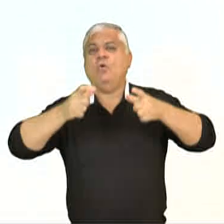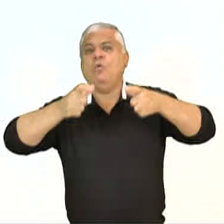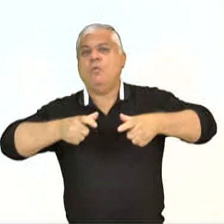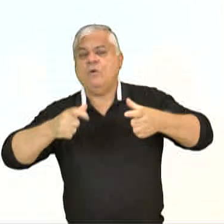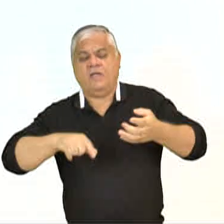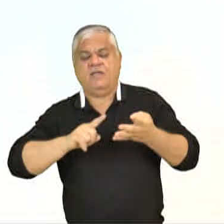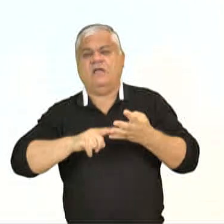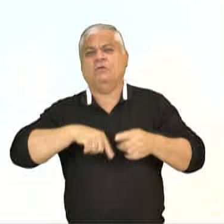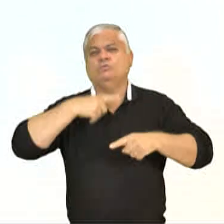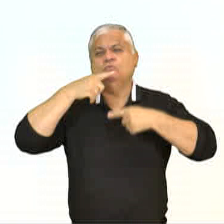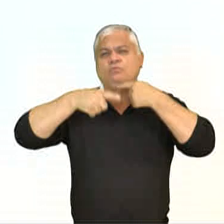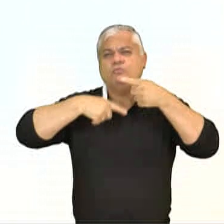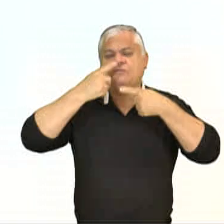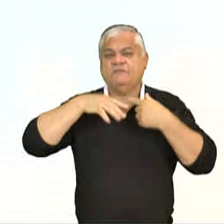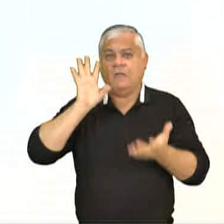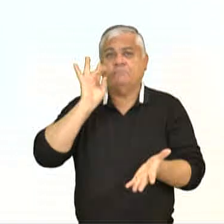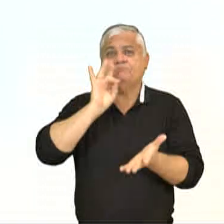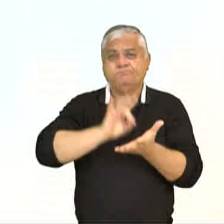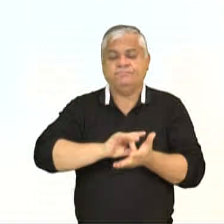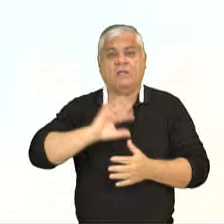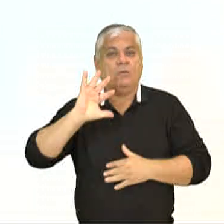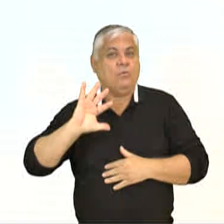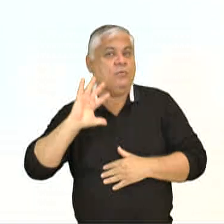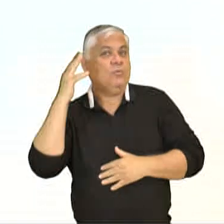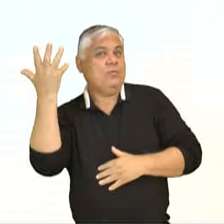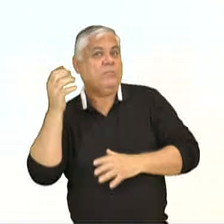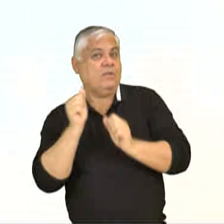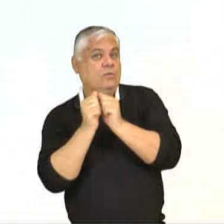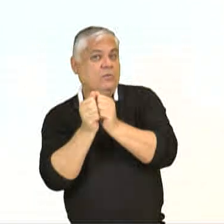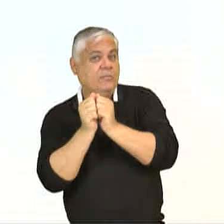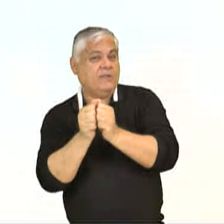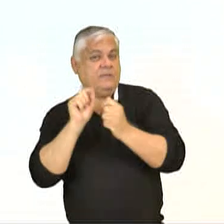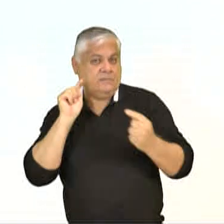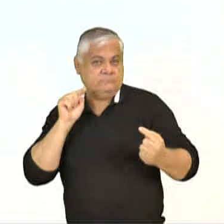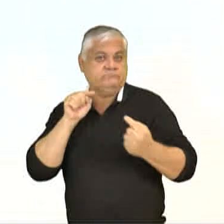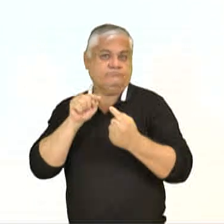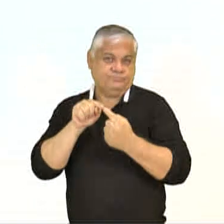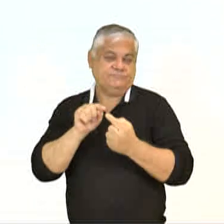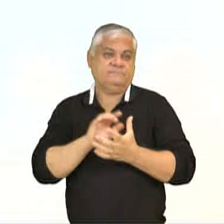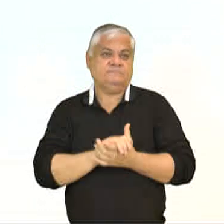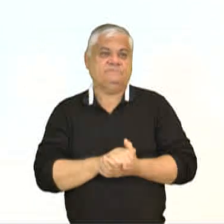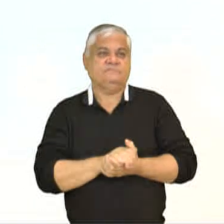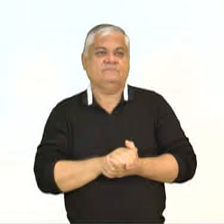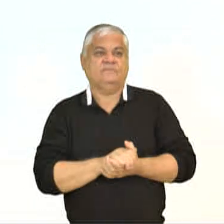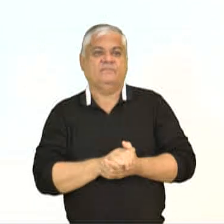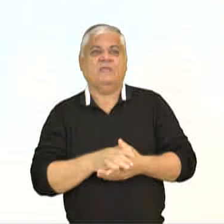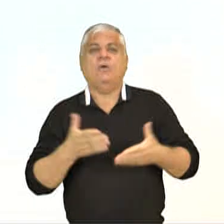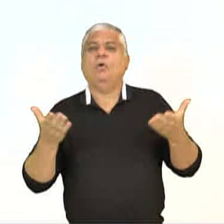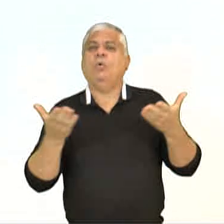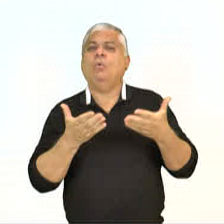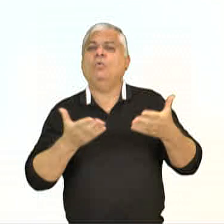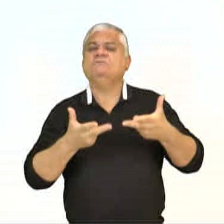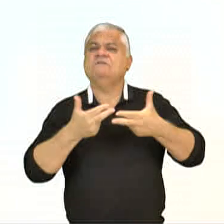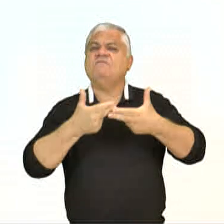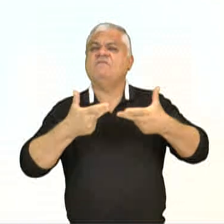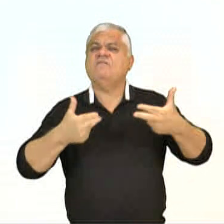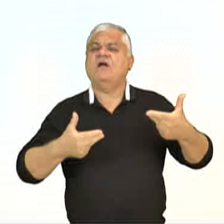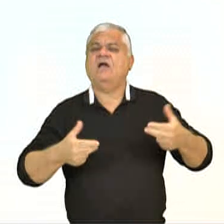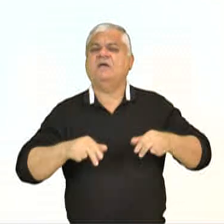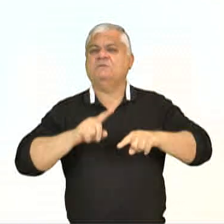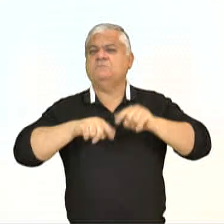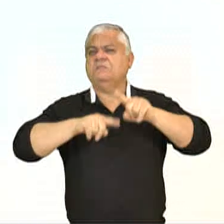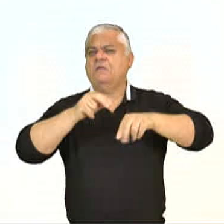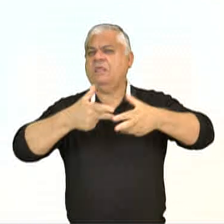dúvida, afirmação, causa, companhia, finalidade. Exemplo, hoje vários recursos são